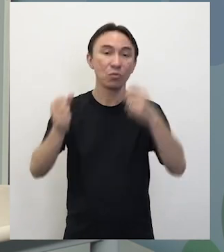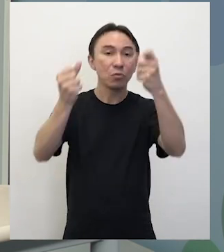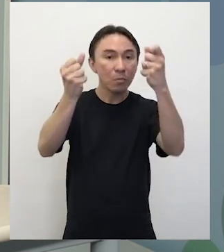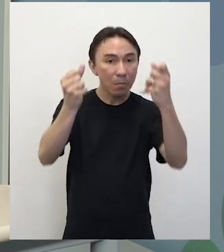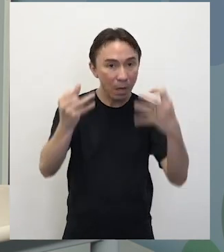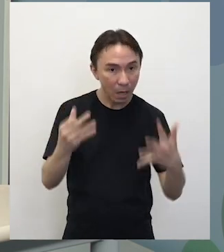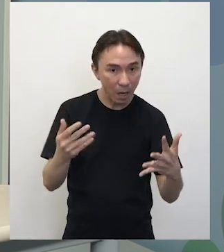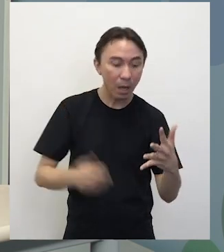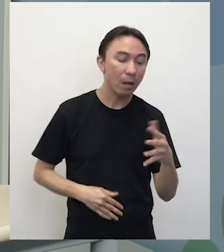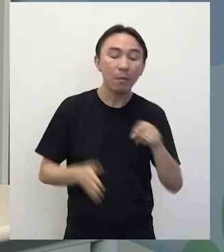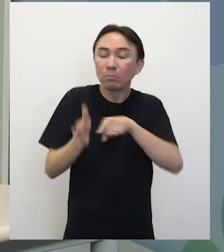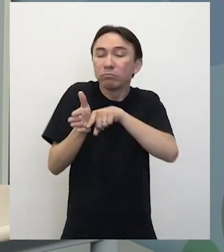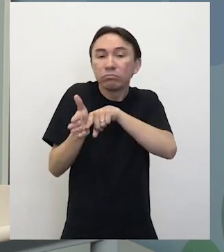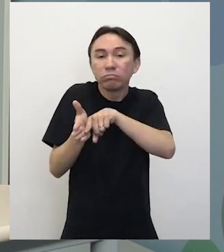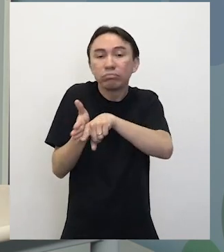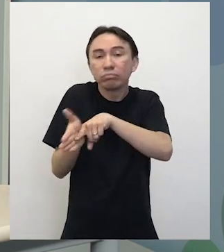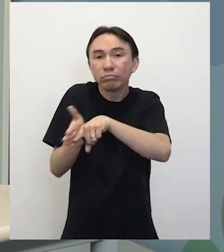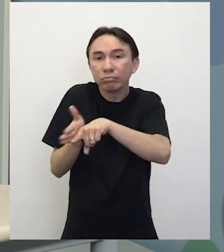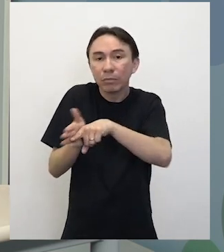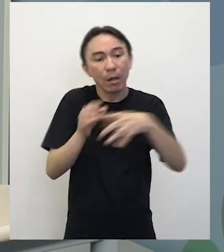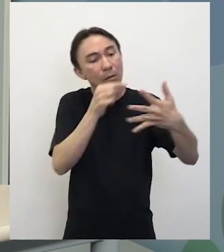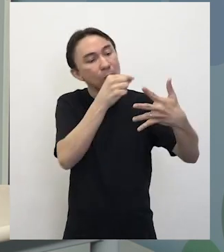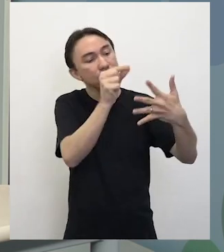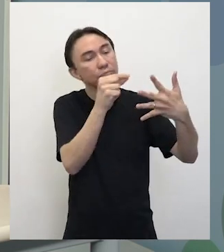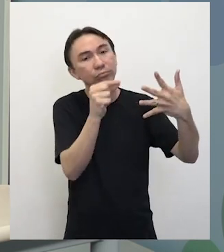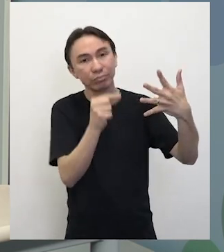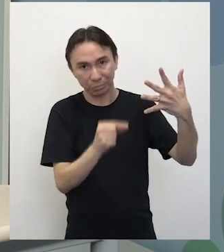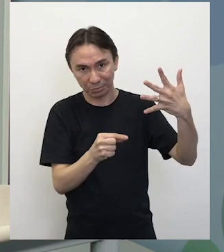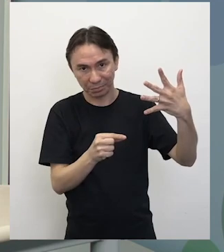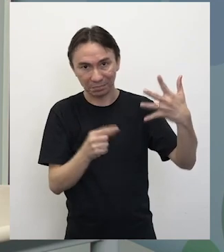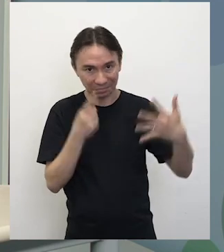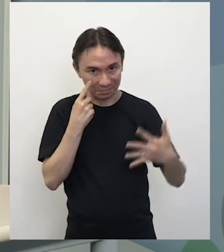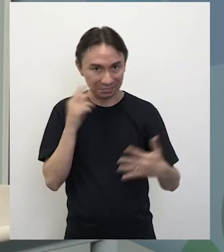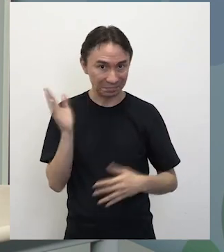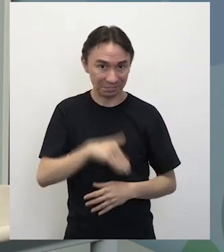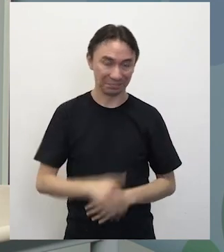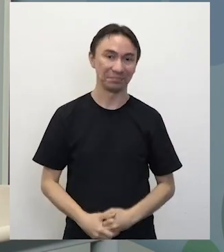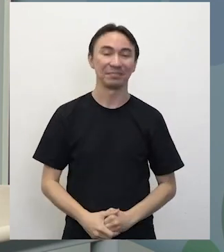pesquisa, que vai falar um pouquinho desses indicadores. Bora lá com a gente.